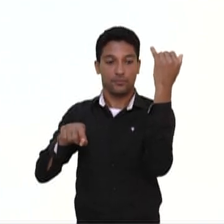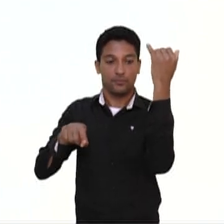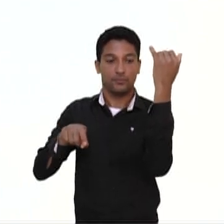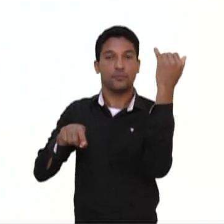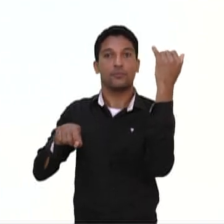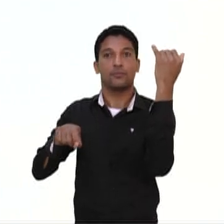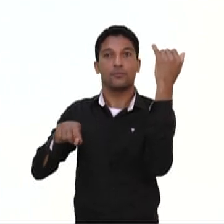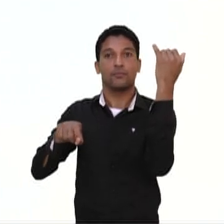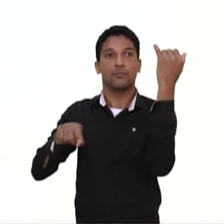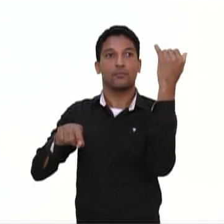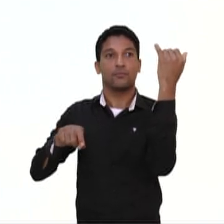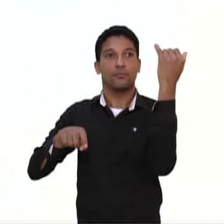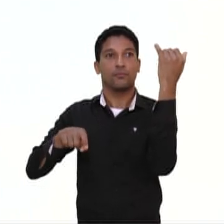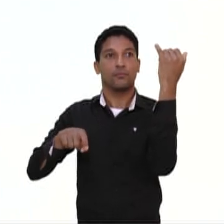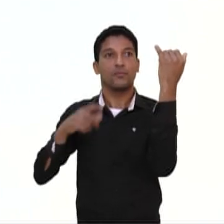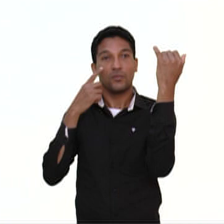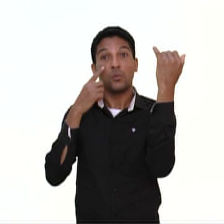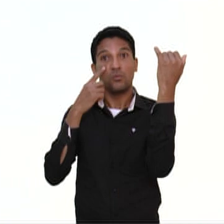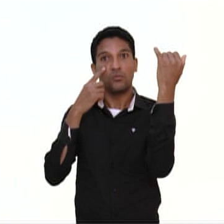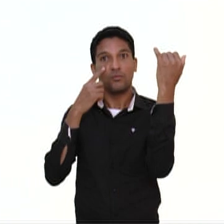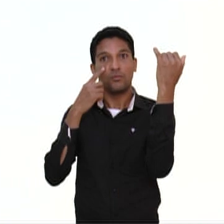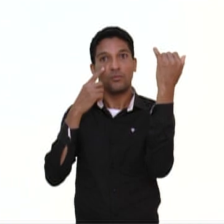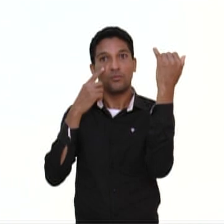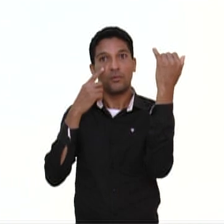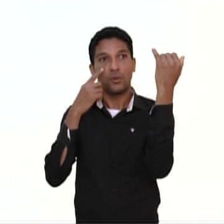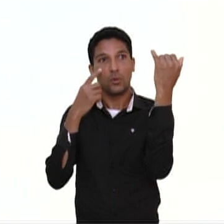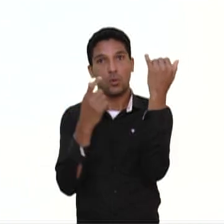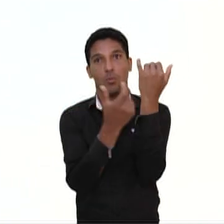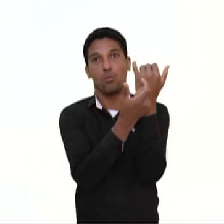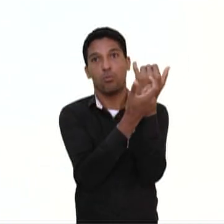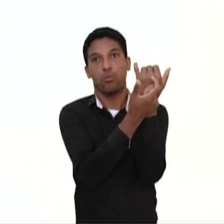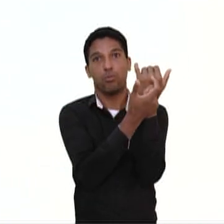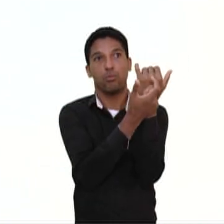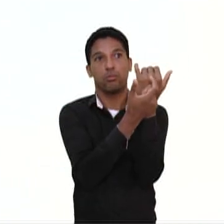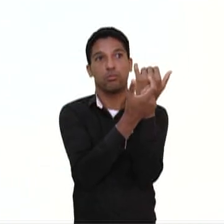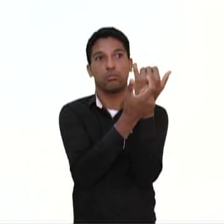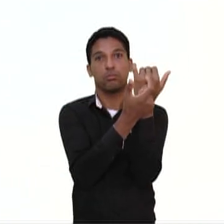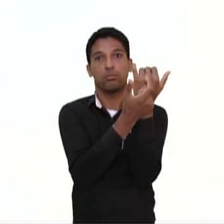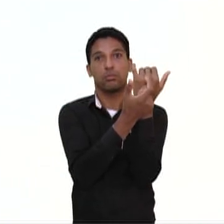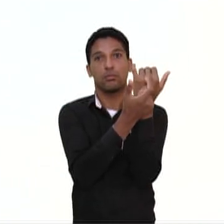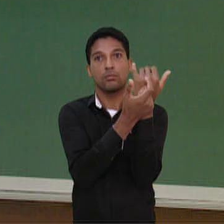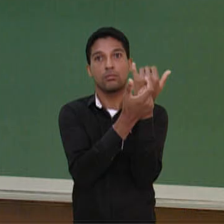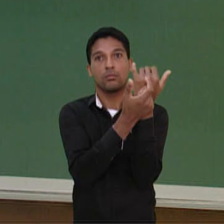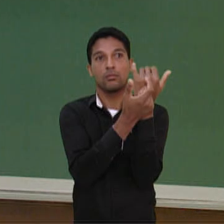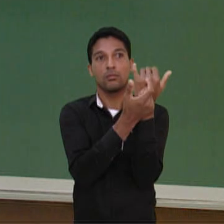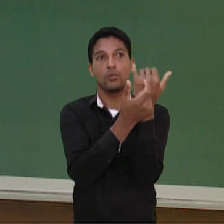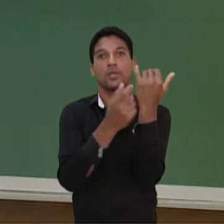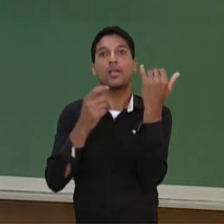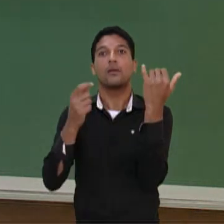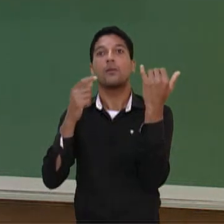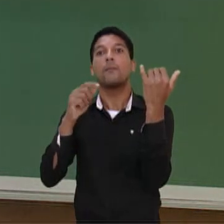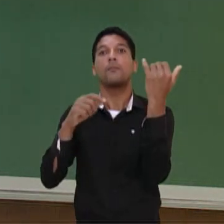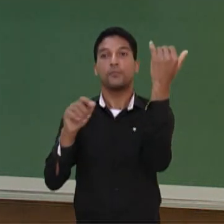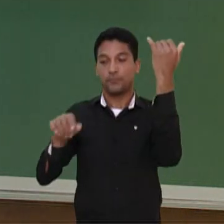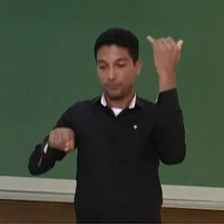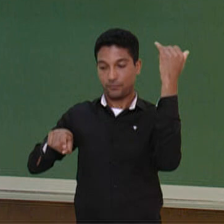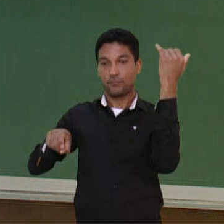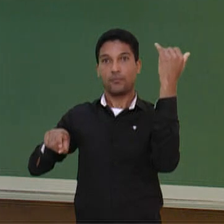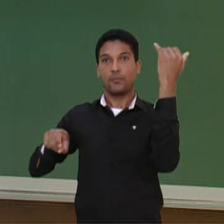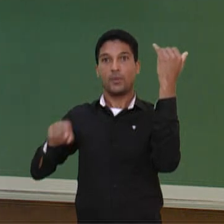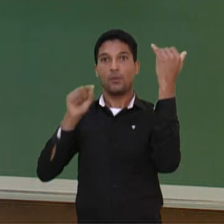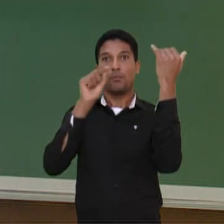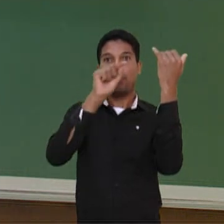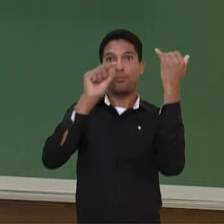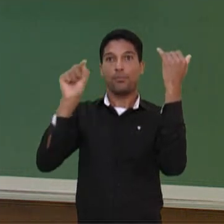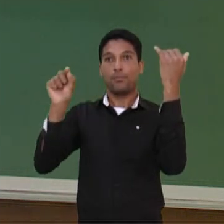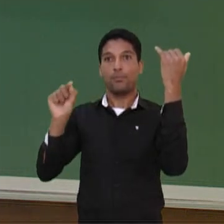que a gente fez aqui, ó? Bacana. Tenho aí, ligamos os pontos assim obtidos. Então, eu tenho essa figura